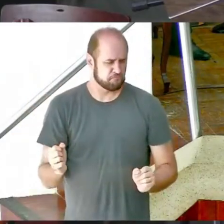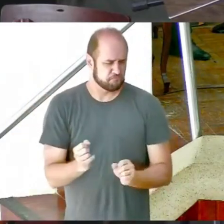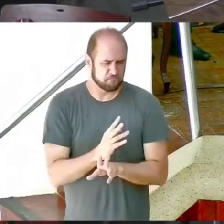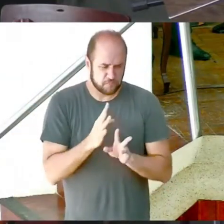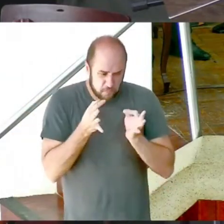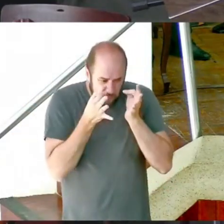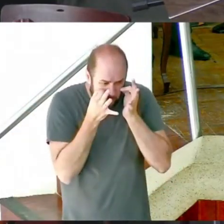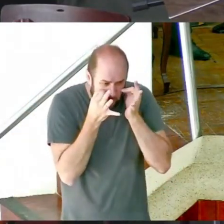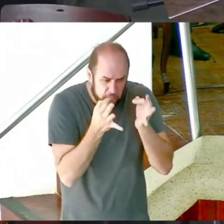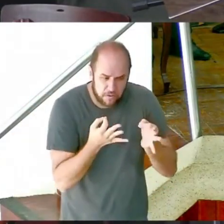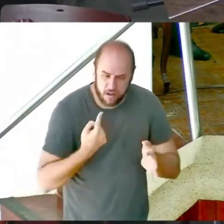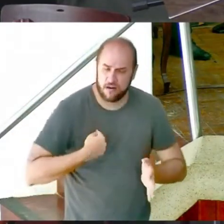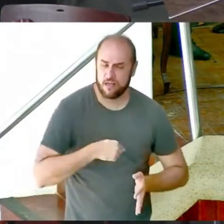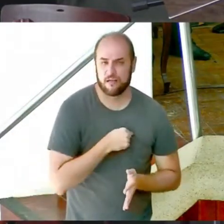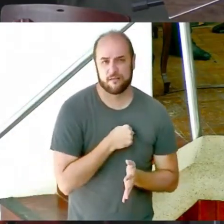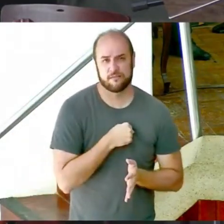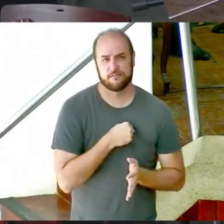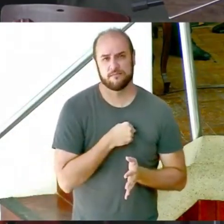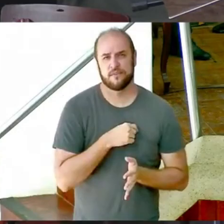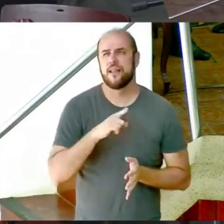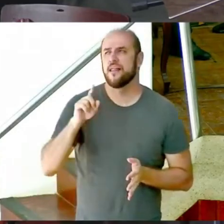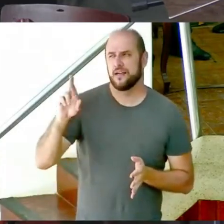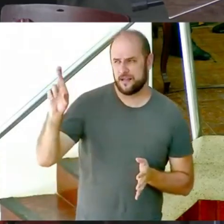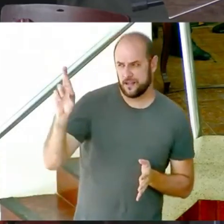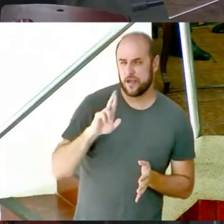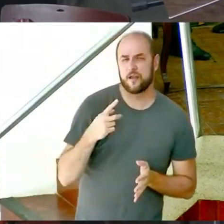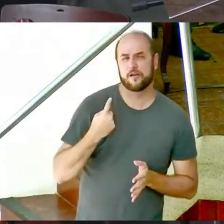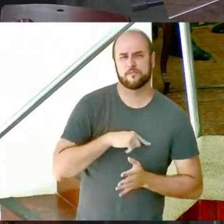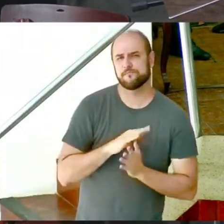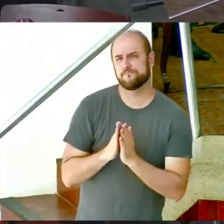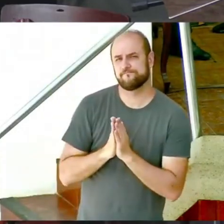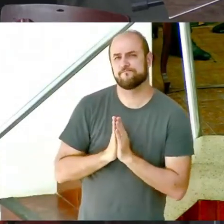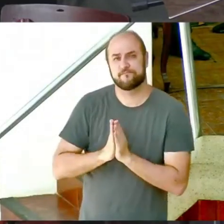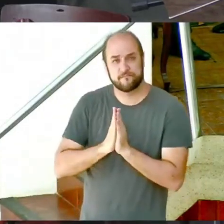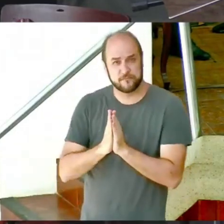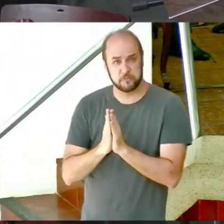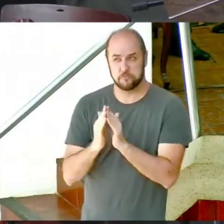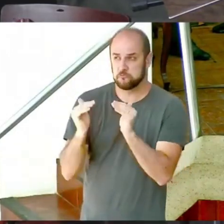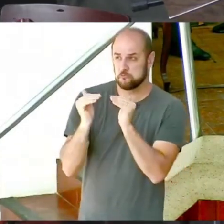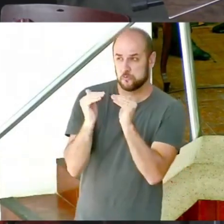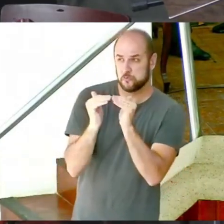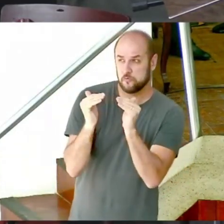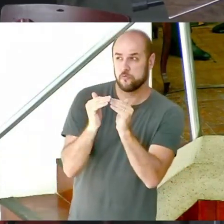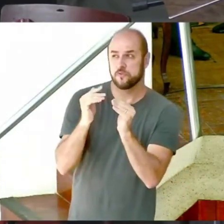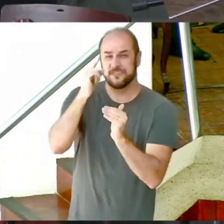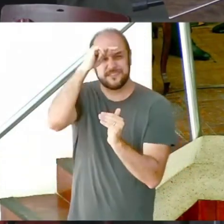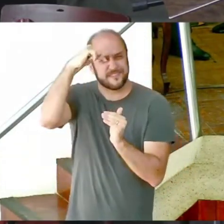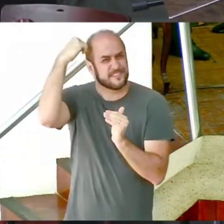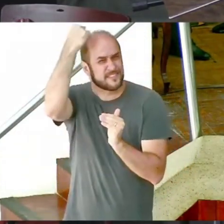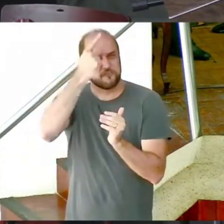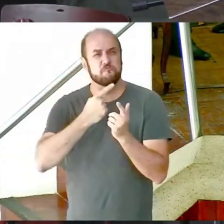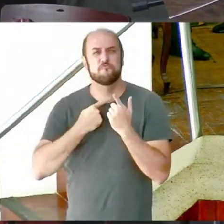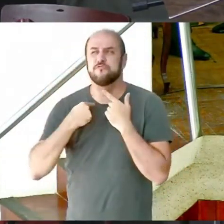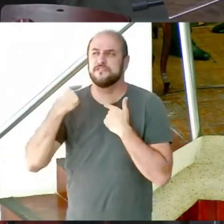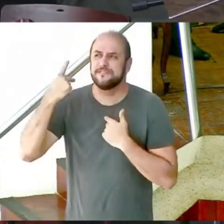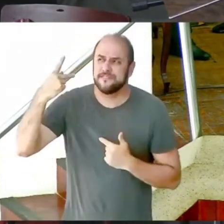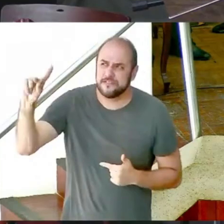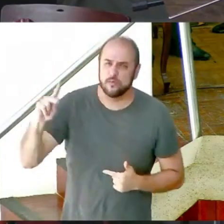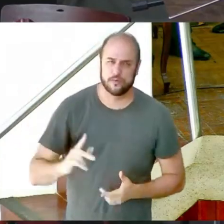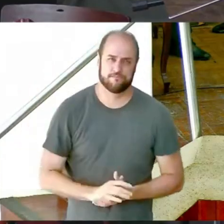ouvir e que responderá às nossas orações segundo a sua santa e soberana vontade.